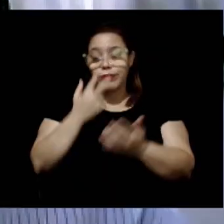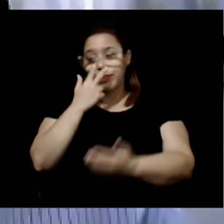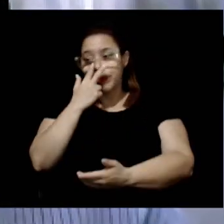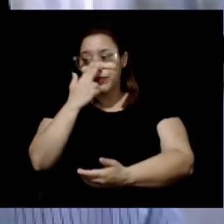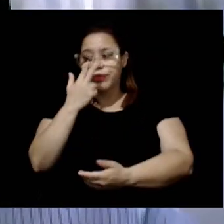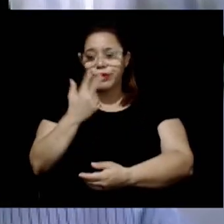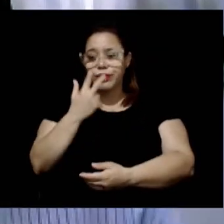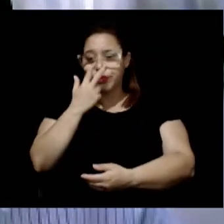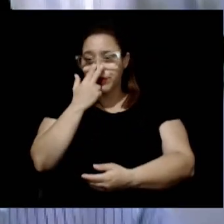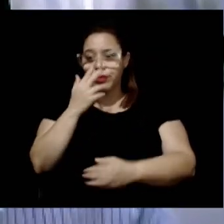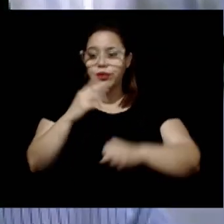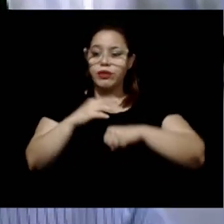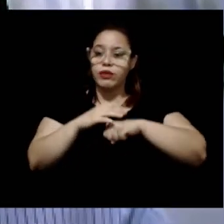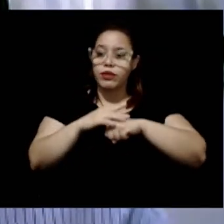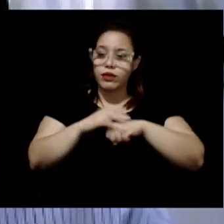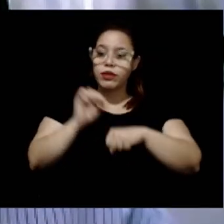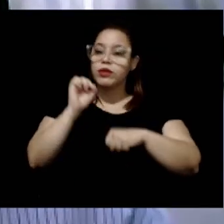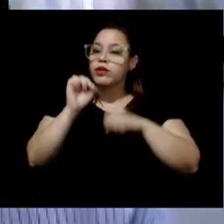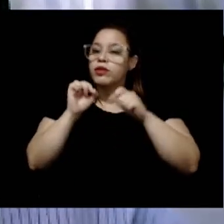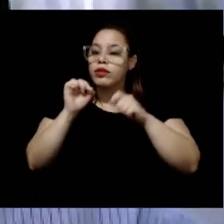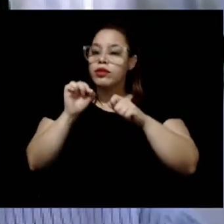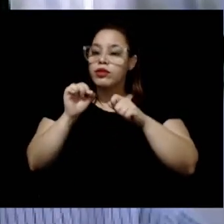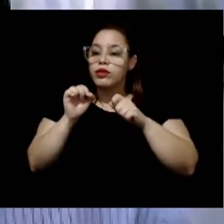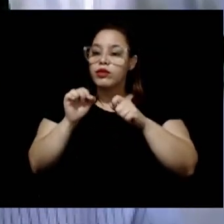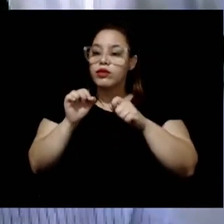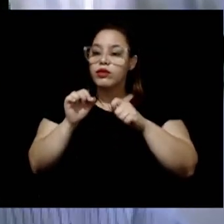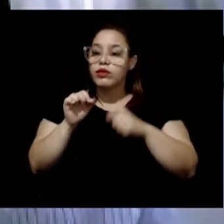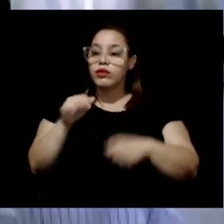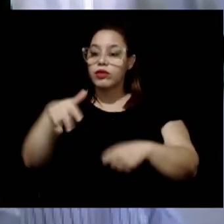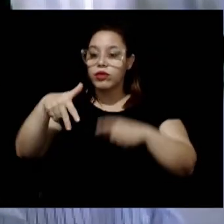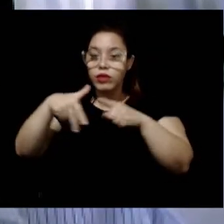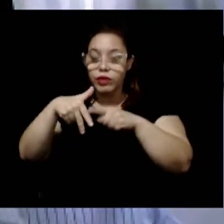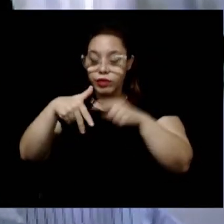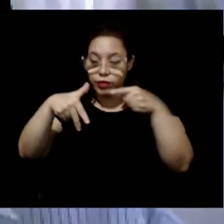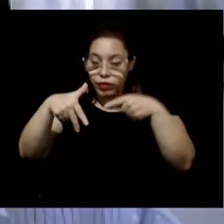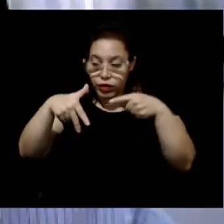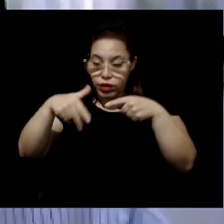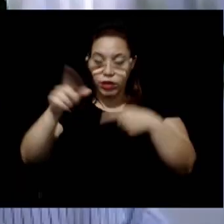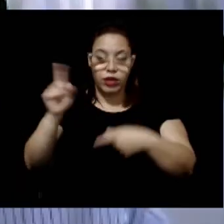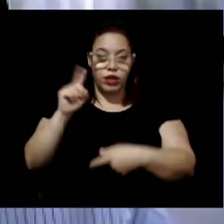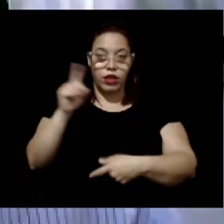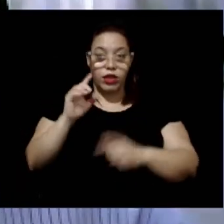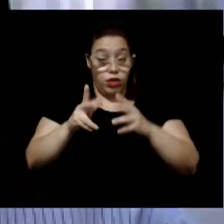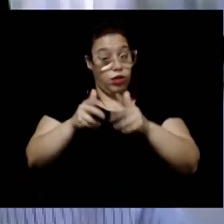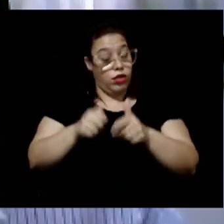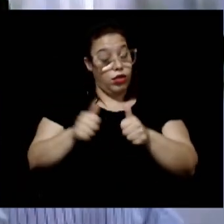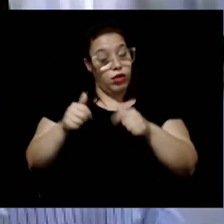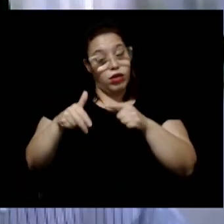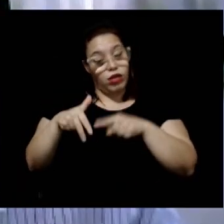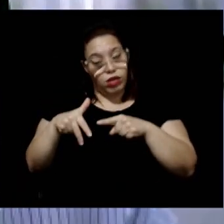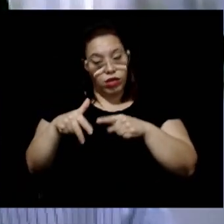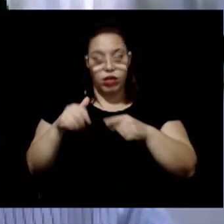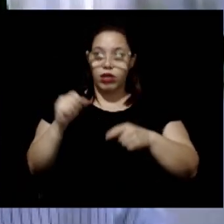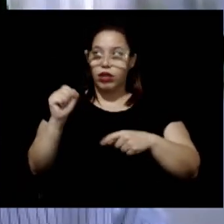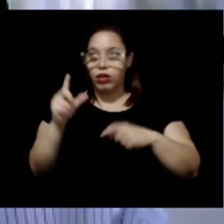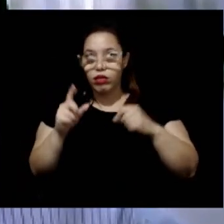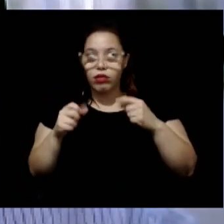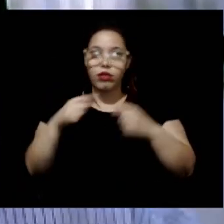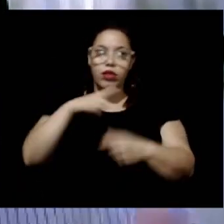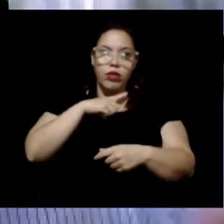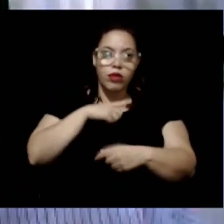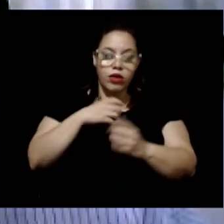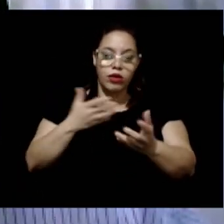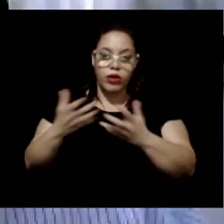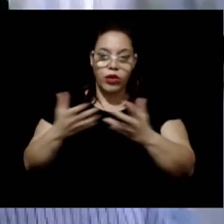doença que, em determinados pacientes, não é a maioria, mas em determinados pacientes, também envolve outros